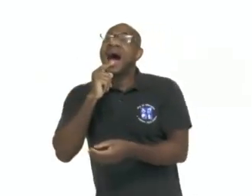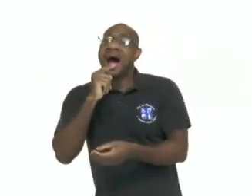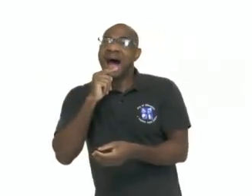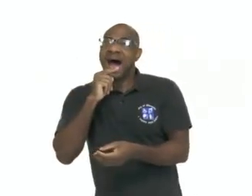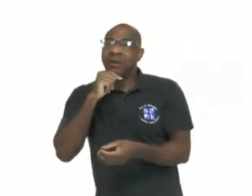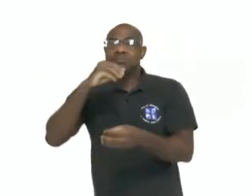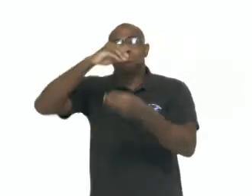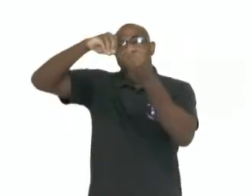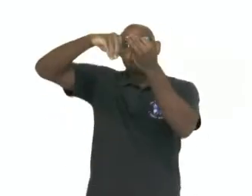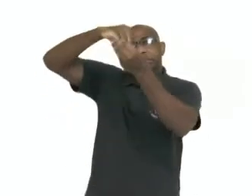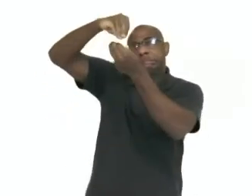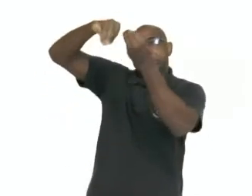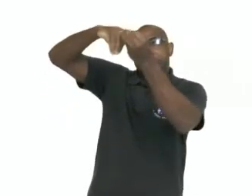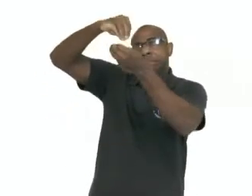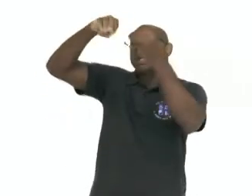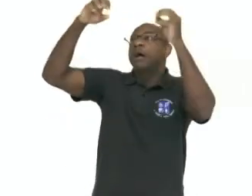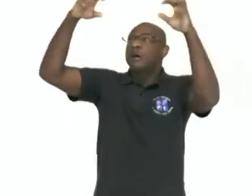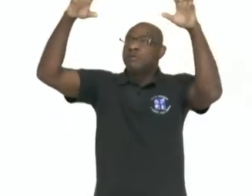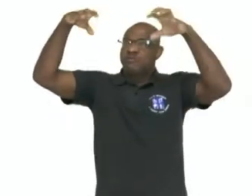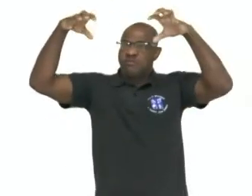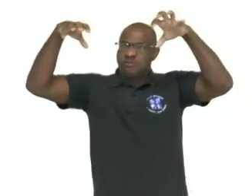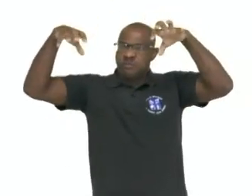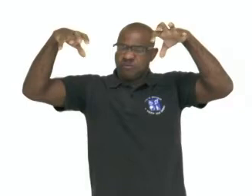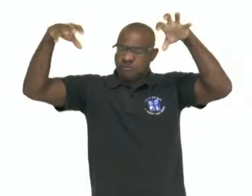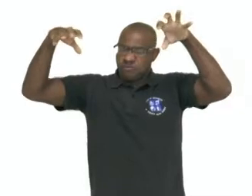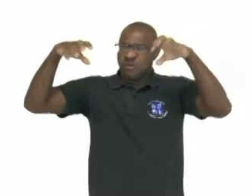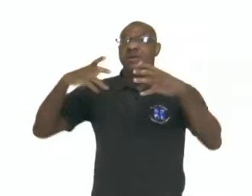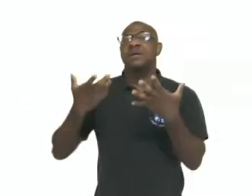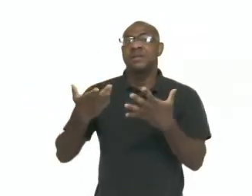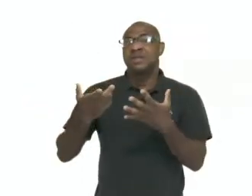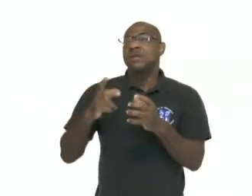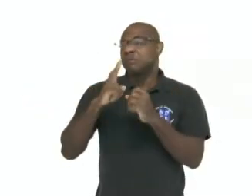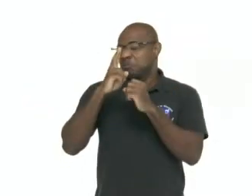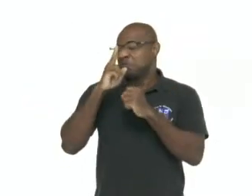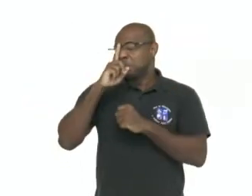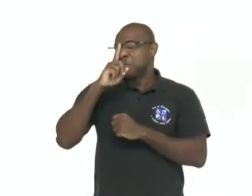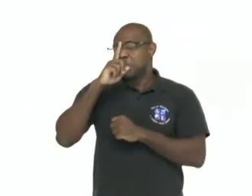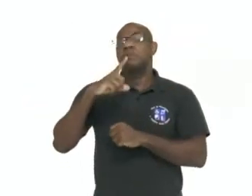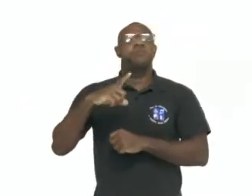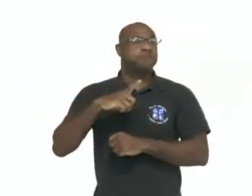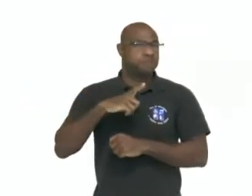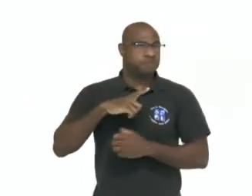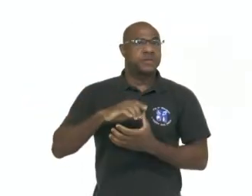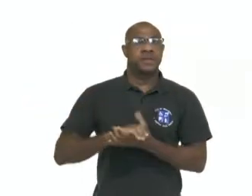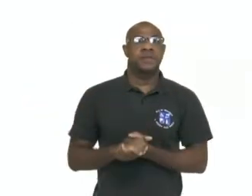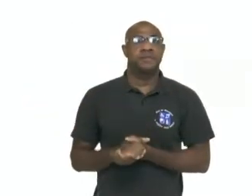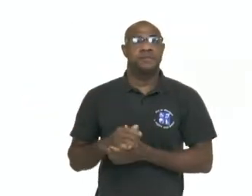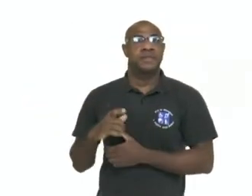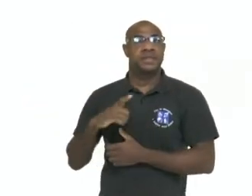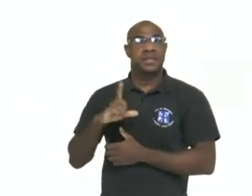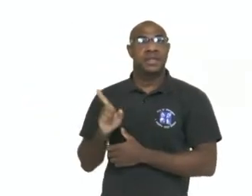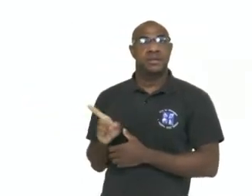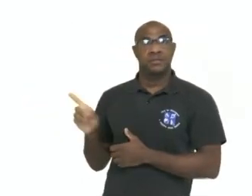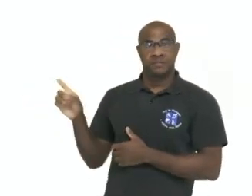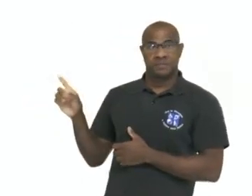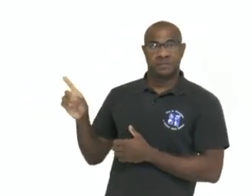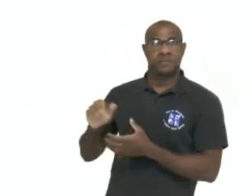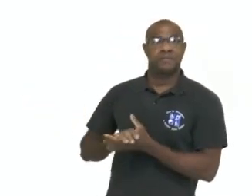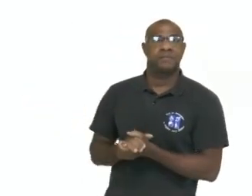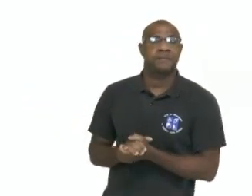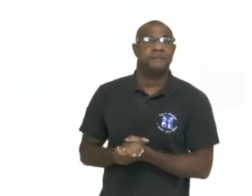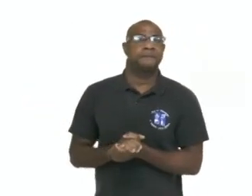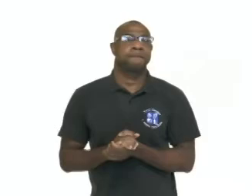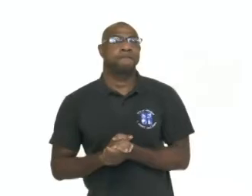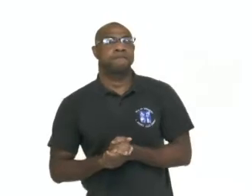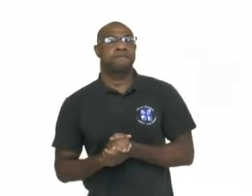chuva ácida, e são os óxidos de enxofre, o SO2 e o SO3, e os que têm nitrogênio na fórmula,